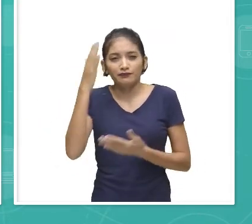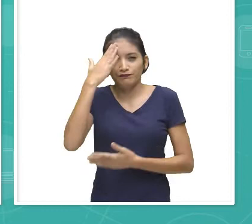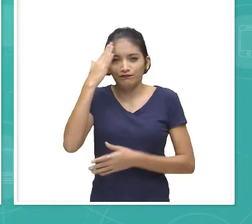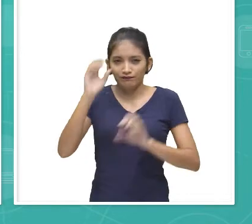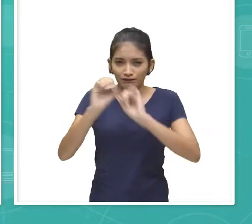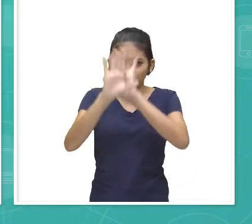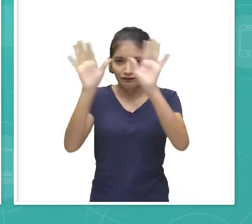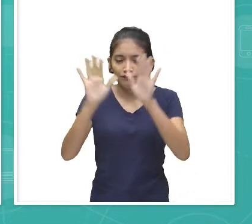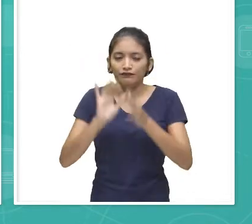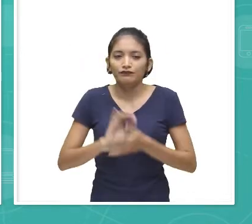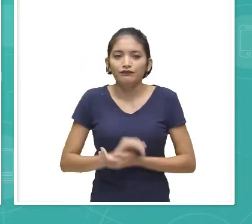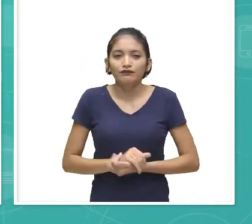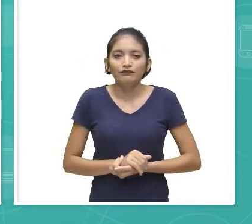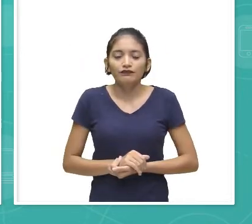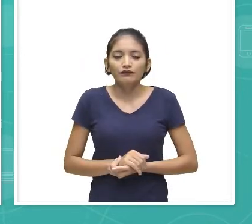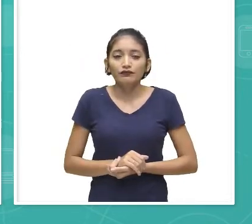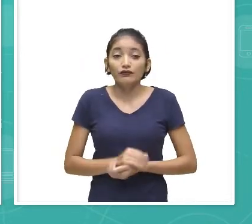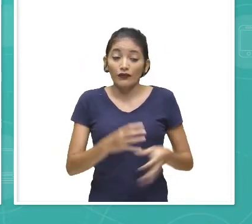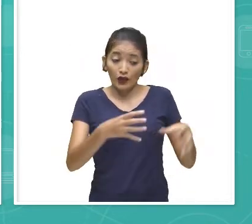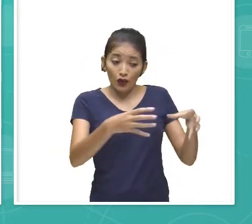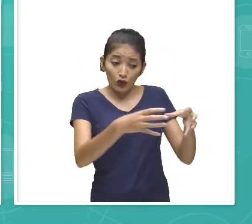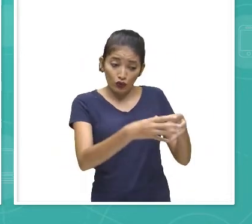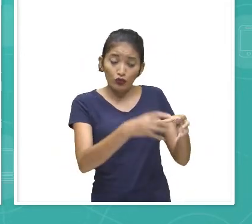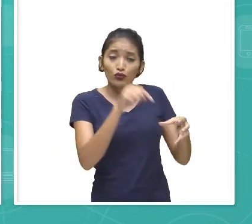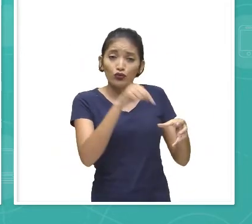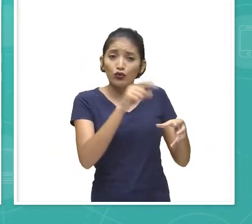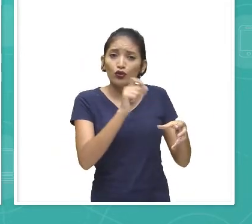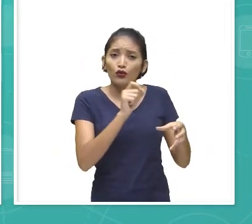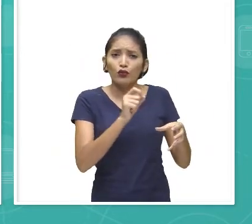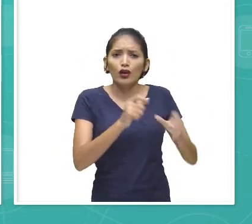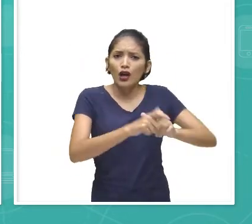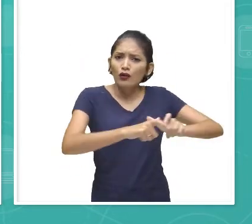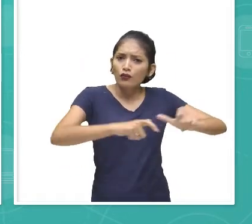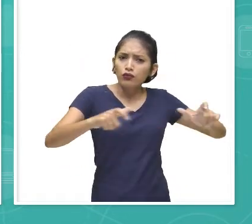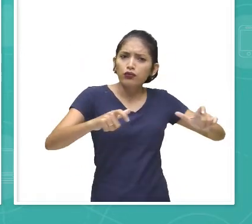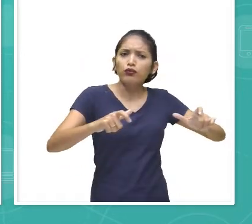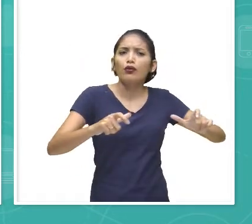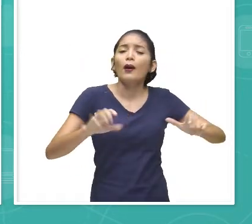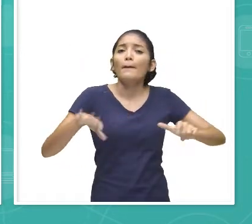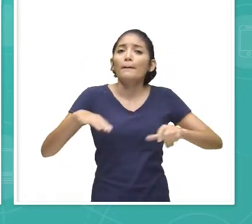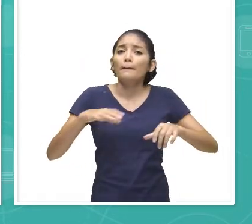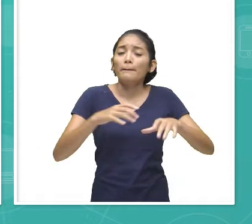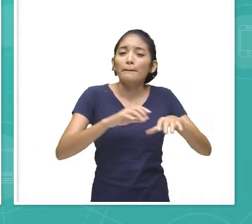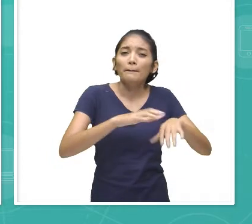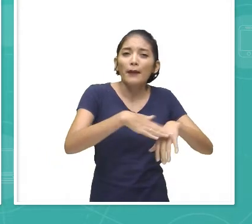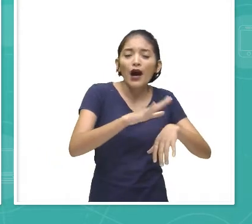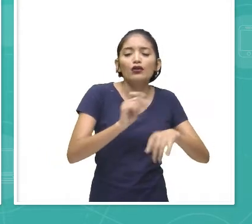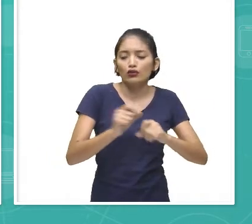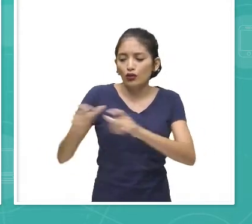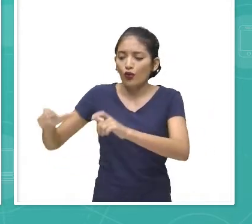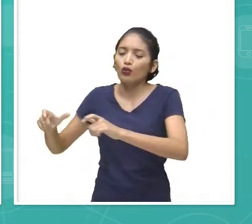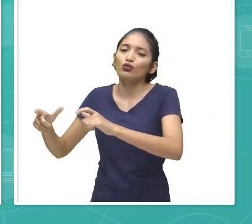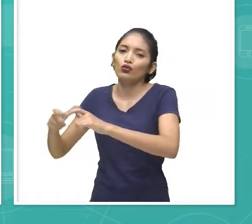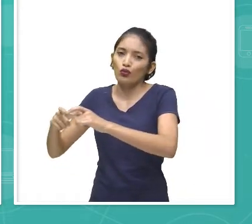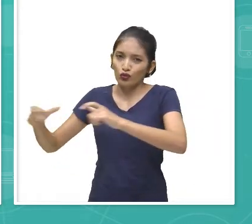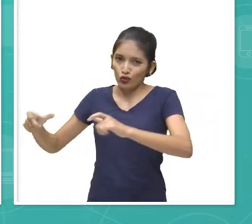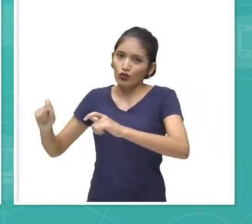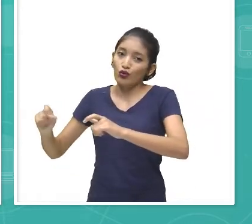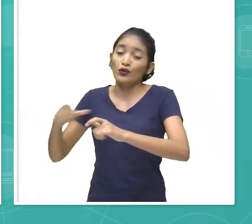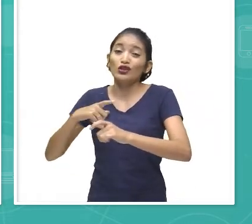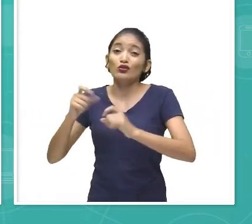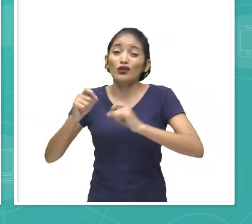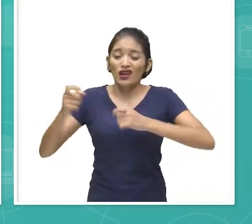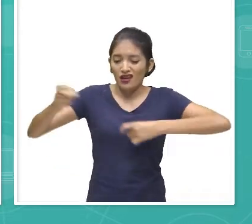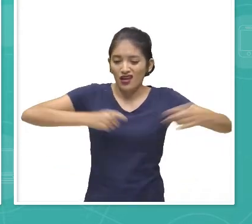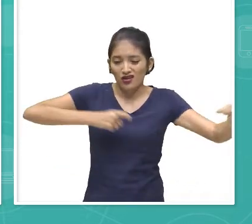lá? Então a gente vai ver que os grupos sudaneses eram mais numerosos que os bantus. E isso já era resultado de inúmeras guerras